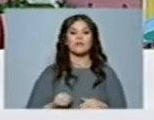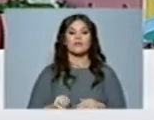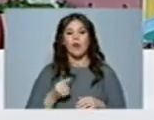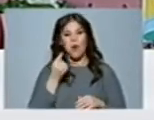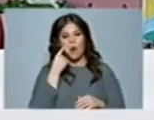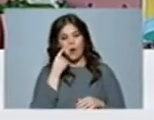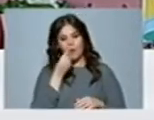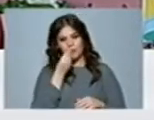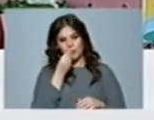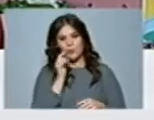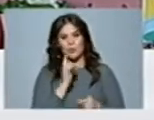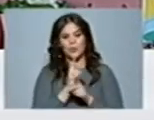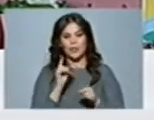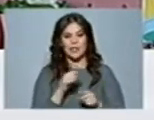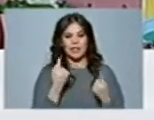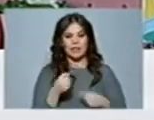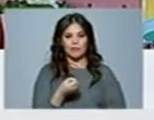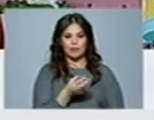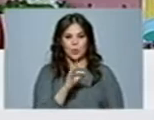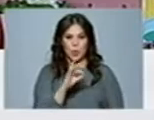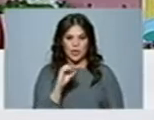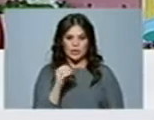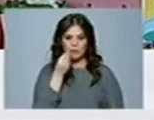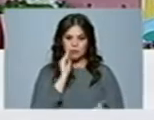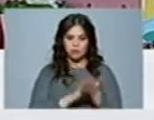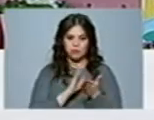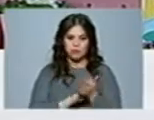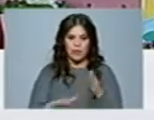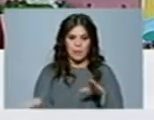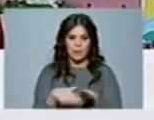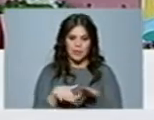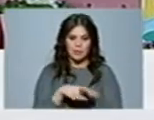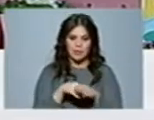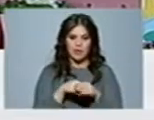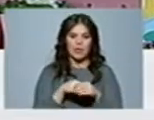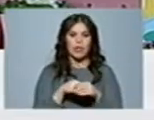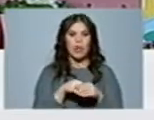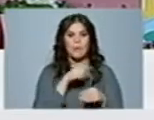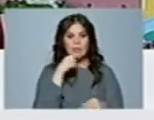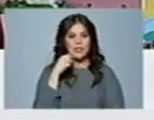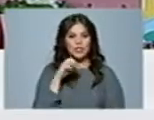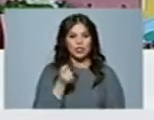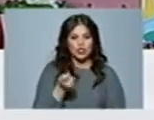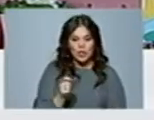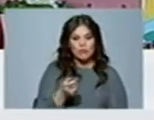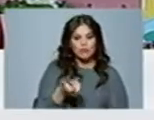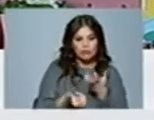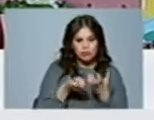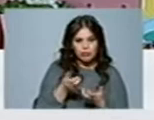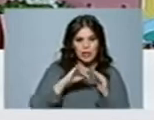provar estes pratos. Sim. Temos 40 restaurantes a participar com esta emenda, que é o pastel de Chaves, o cozido à transmontana